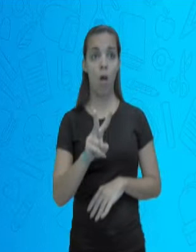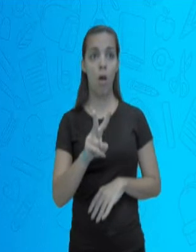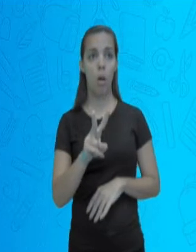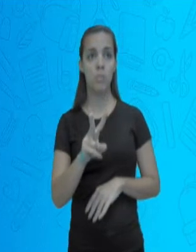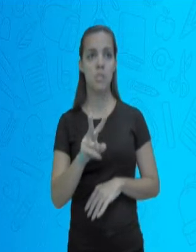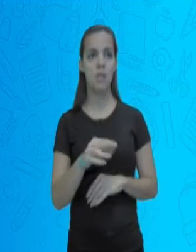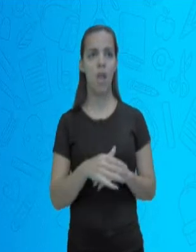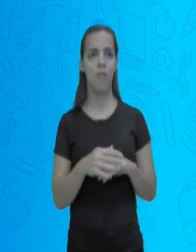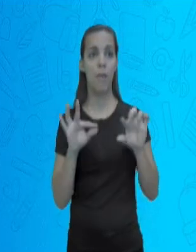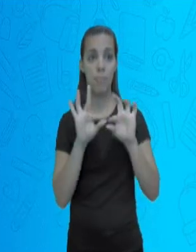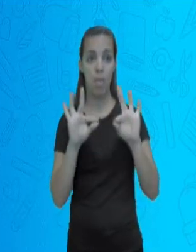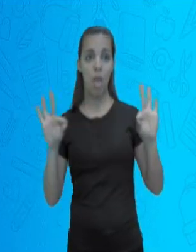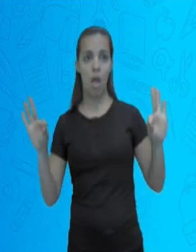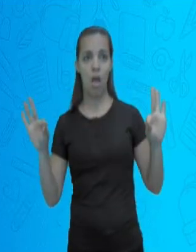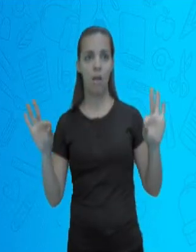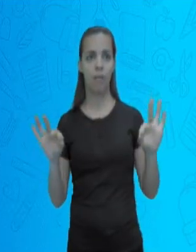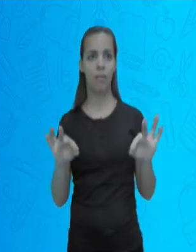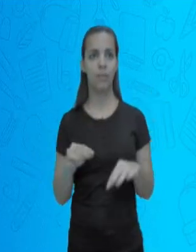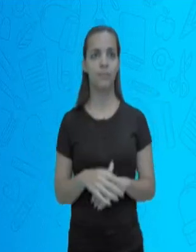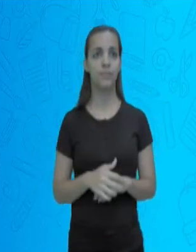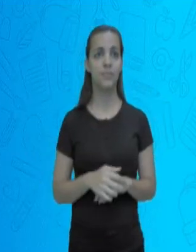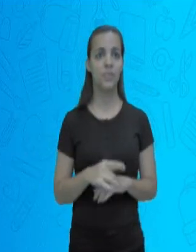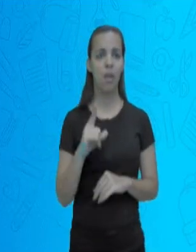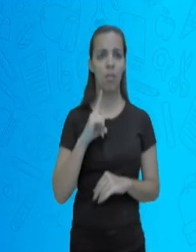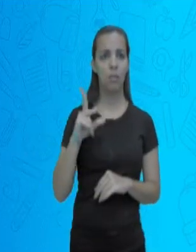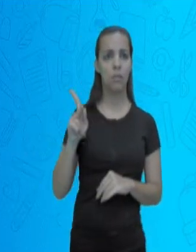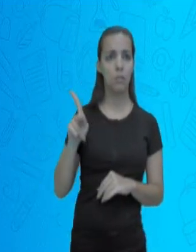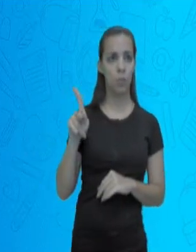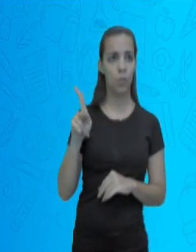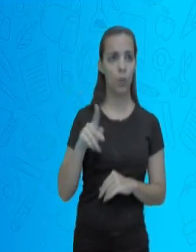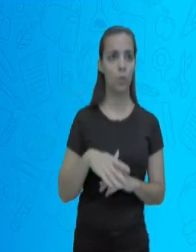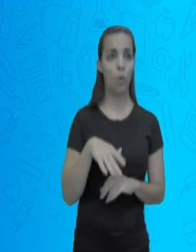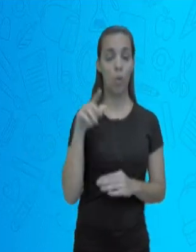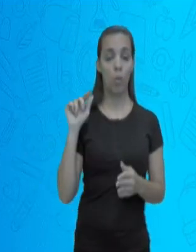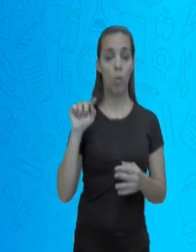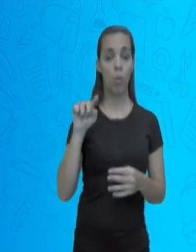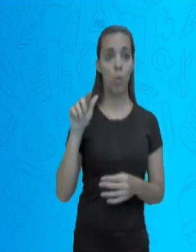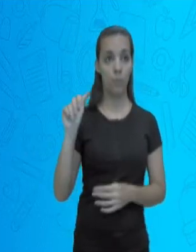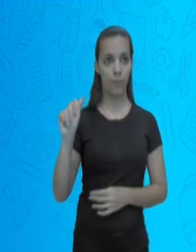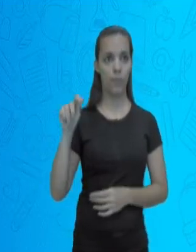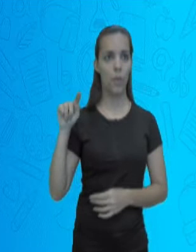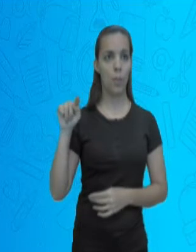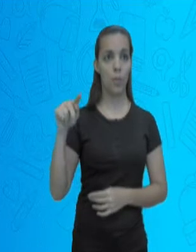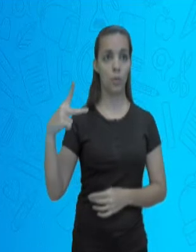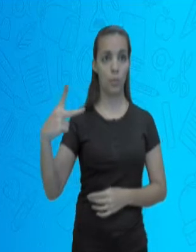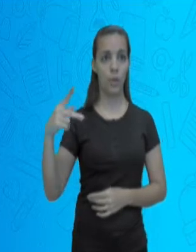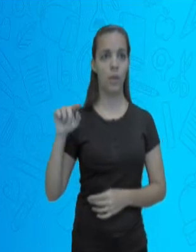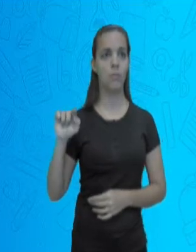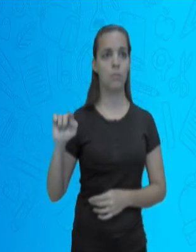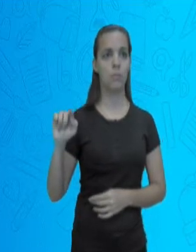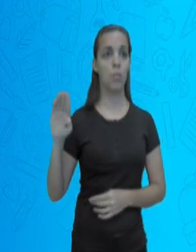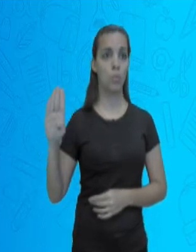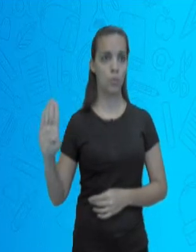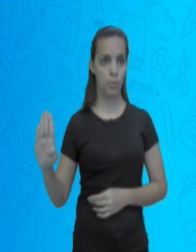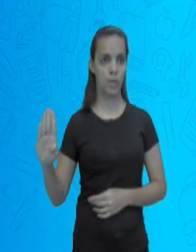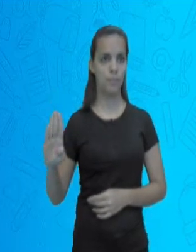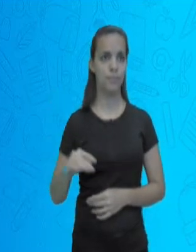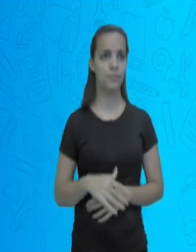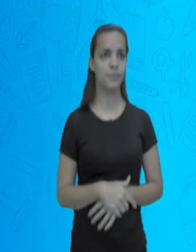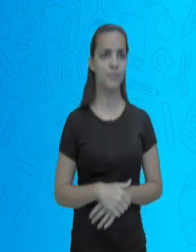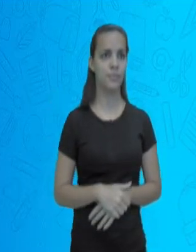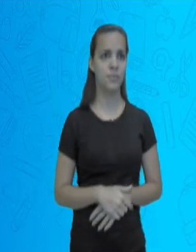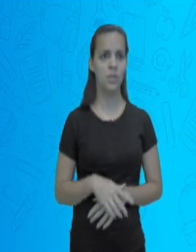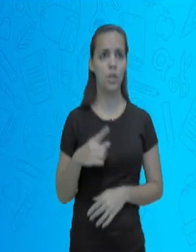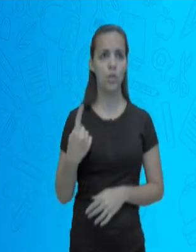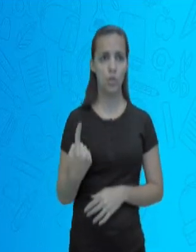R. Nesta reta R, nós temos o ponto A, o ponto P e o ponto B. De